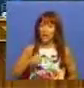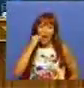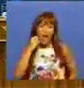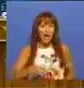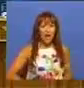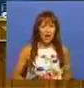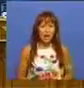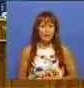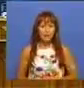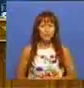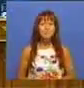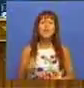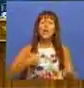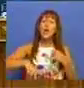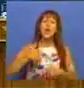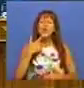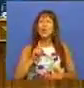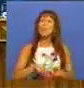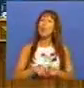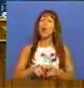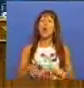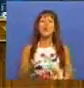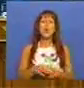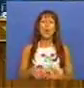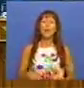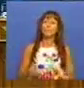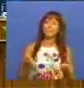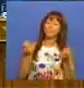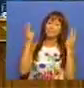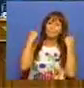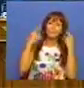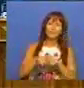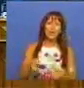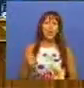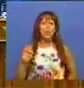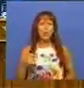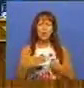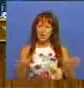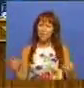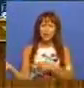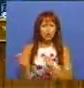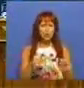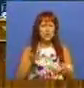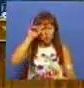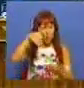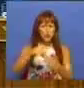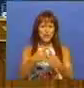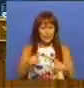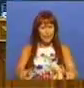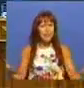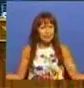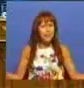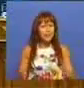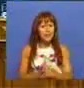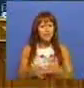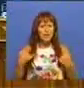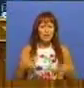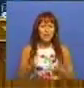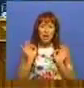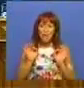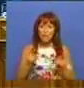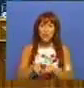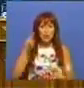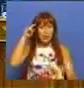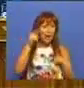grave. E nós também não podemos ser ecoconformistas. O Bloco de Esquerda está aberto a discutir soluções diferentes, estamos a favor